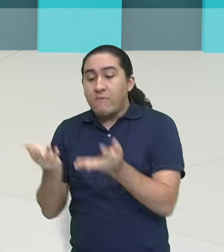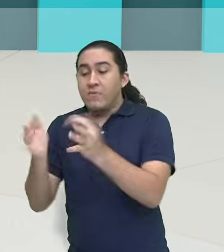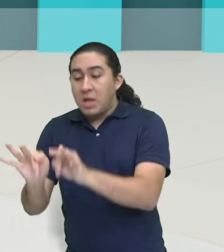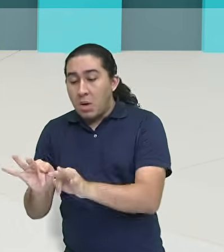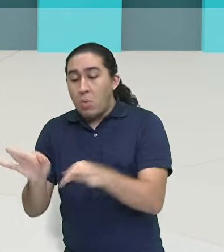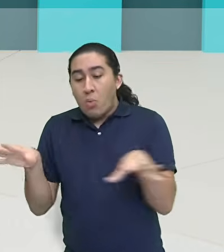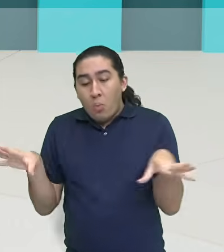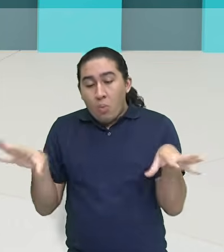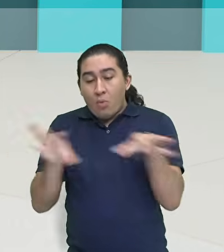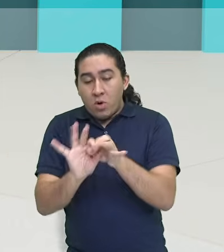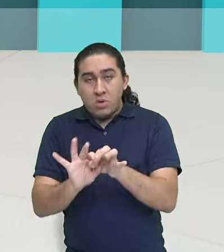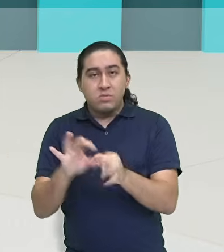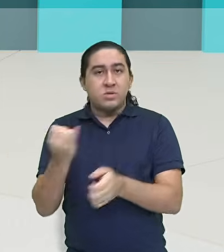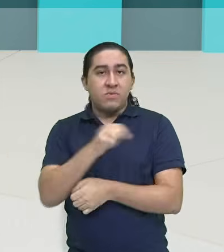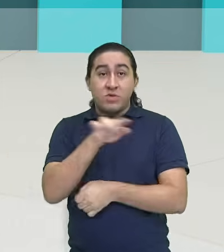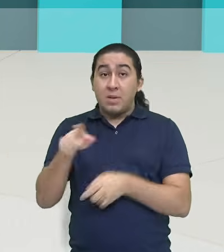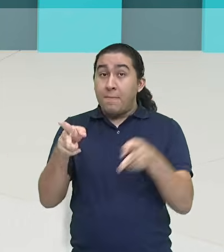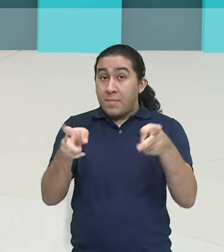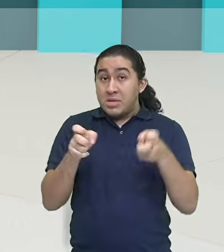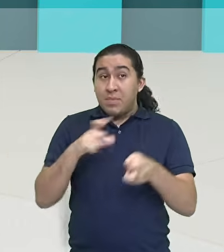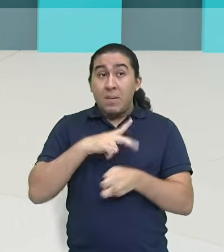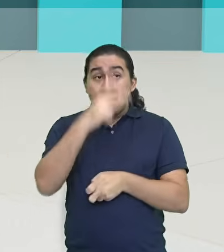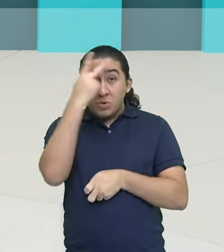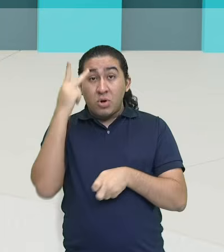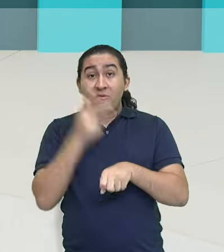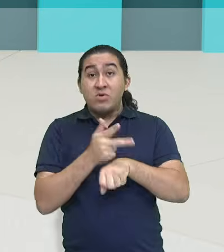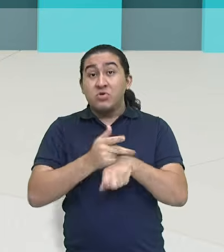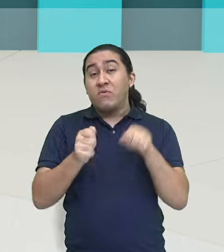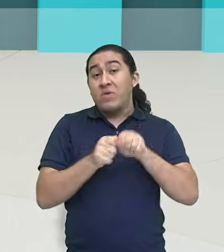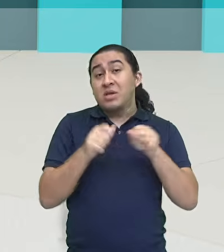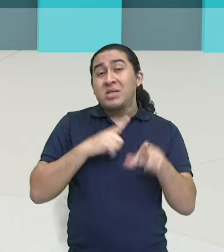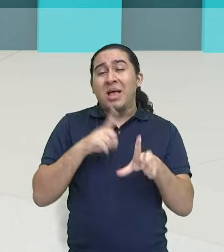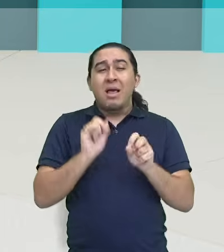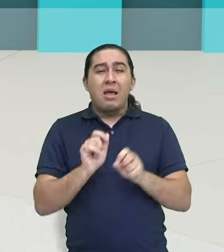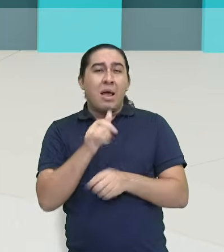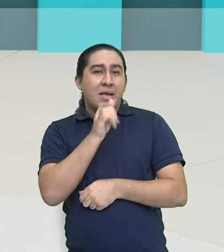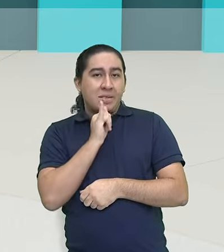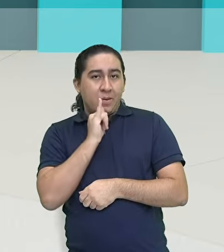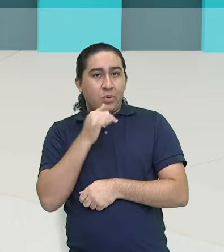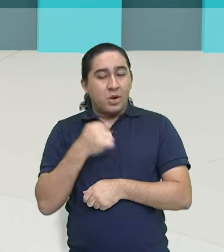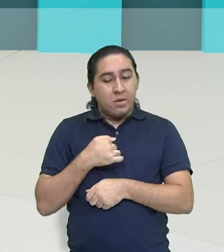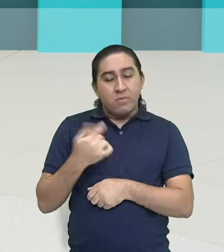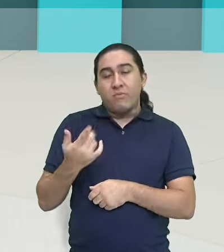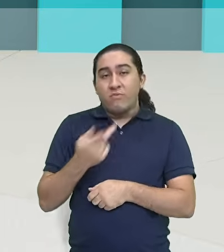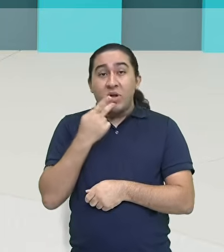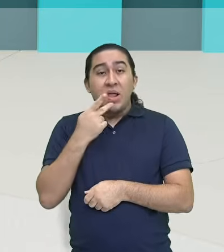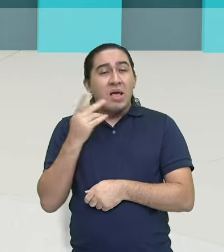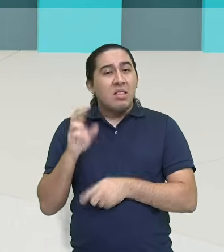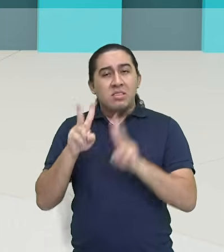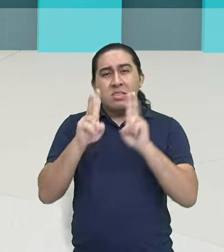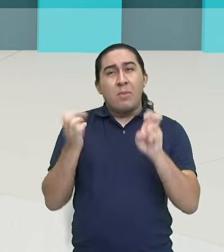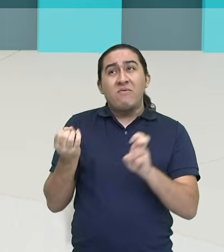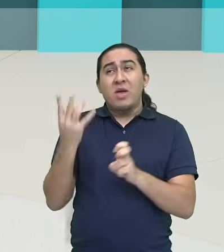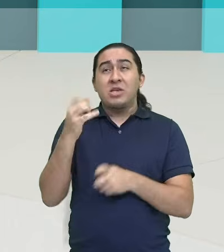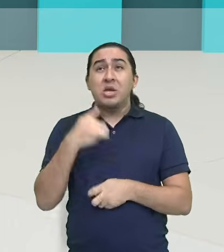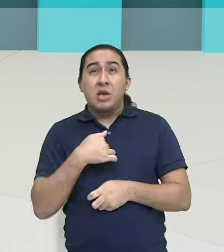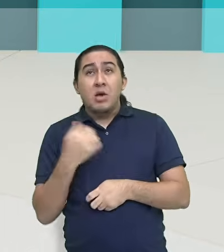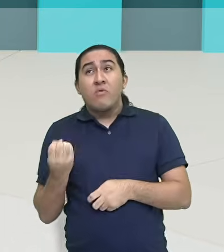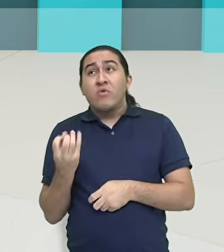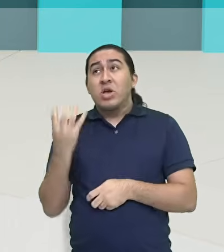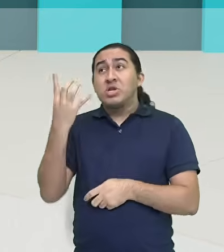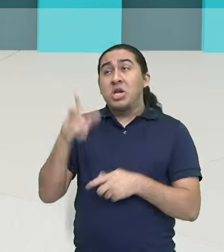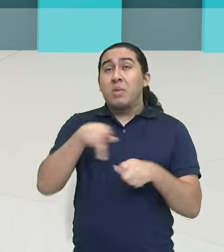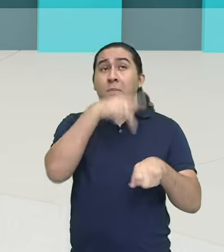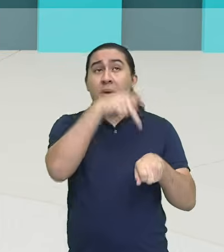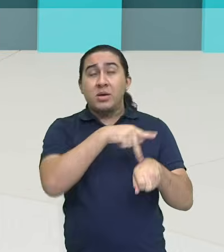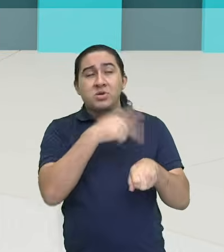vocês perceberem, os vlogueiros têm isso. Ó, gente, vamos supor que eu estivesse falando aqui de uma viagem. Ó, eu estive em tal lugar. Eu estive